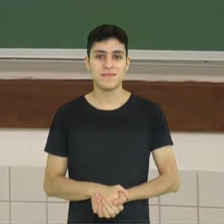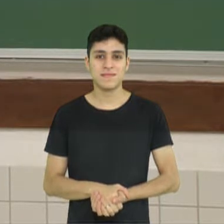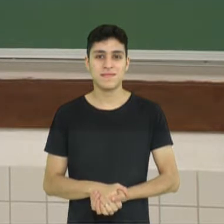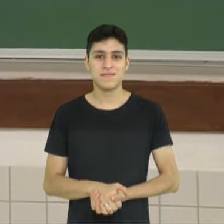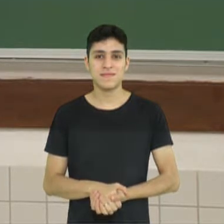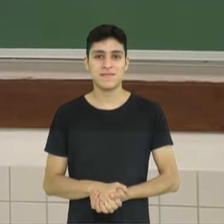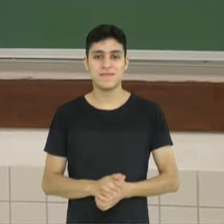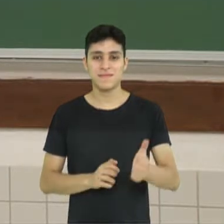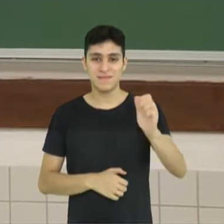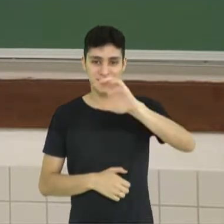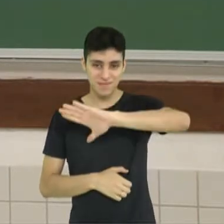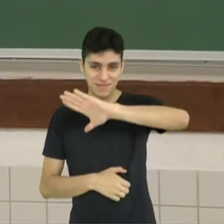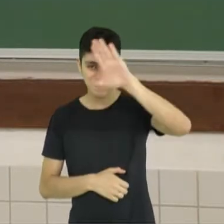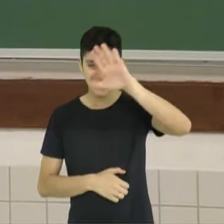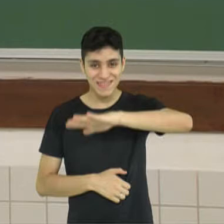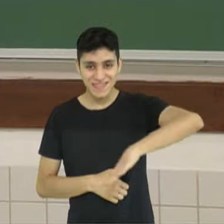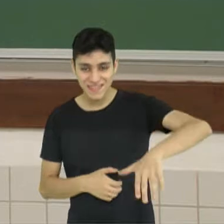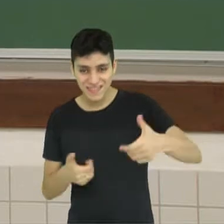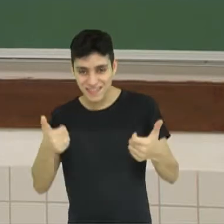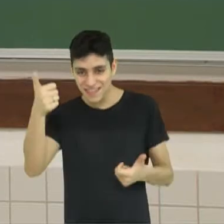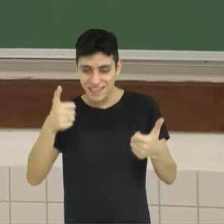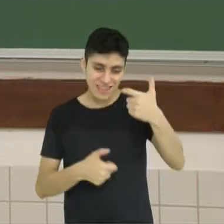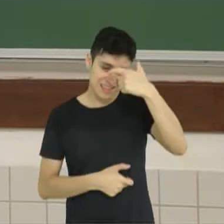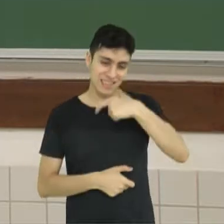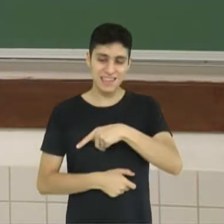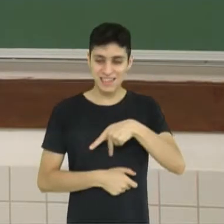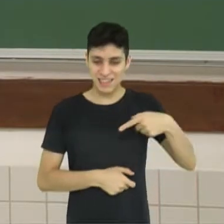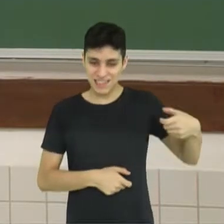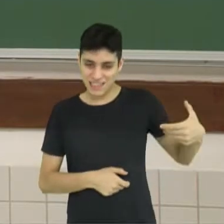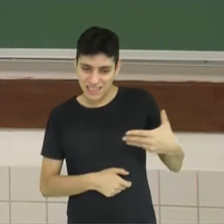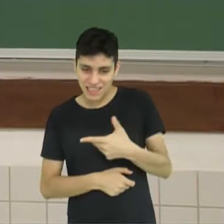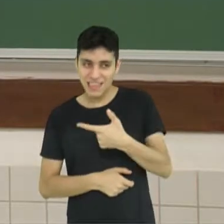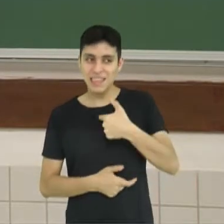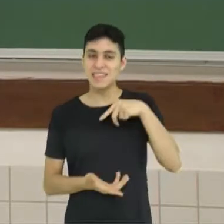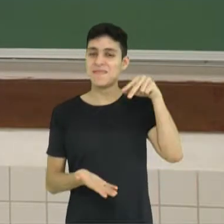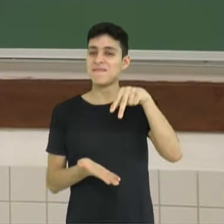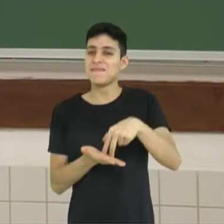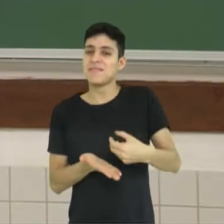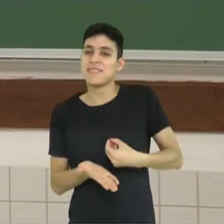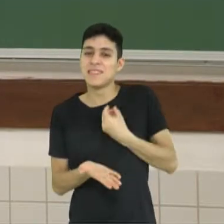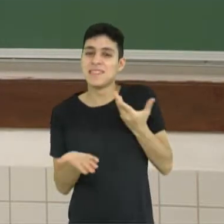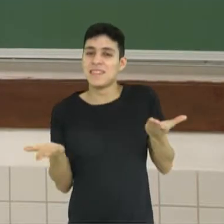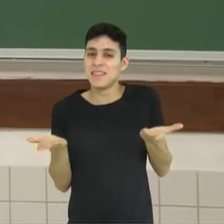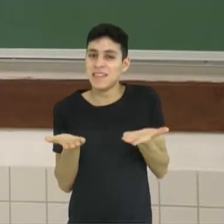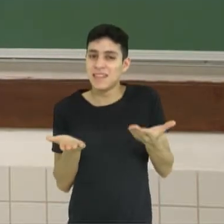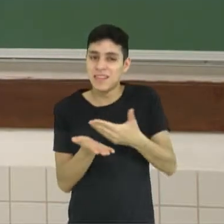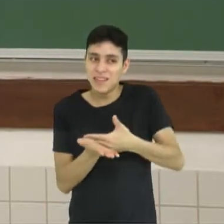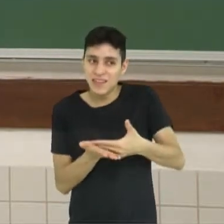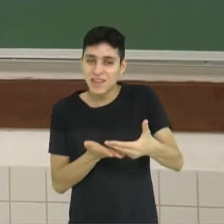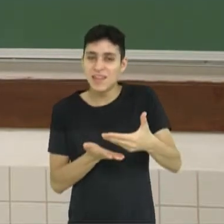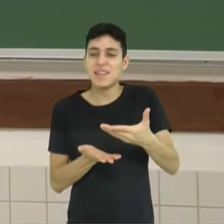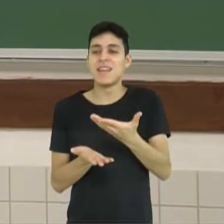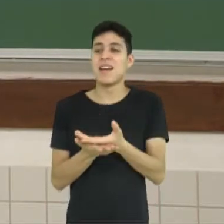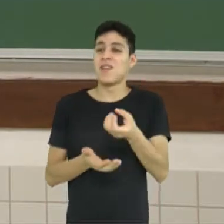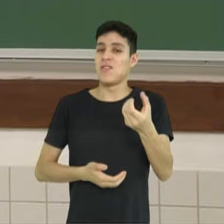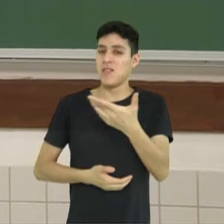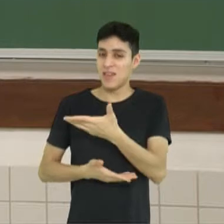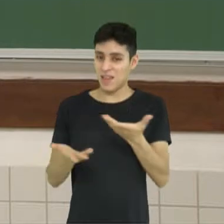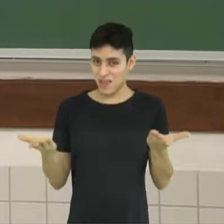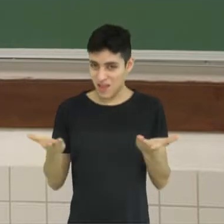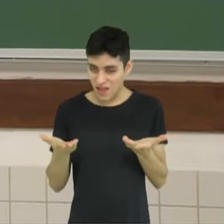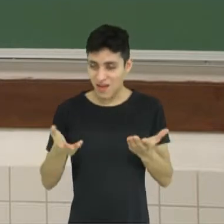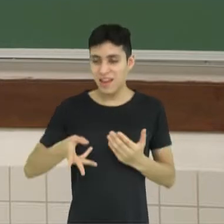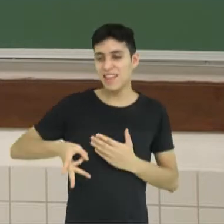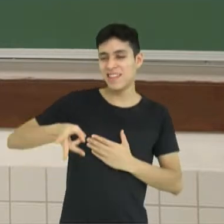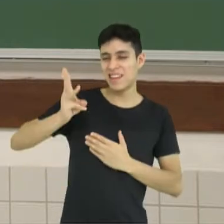Olá vocês, tudo bom? Professor novo, estamos aqui hoje, começaram uma aula nova agora nesse